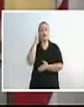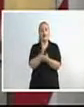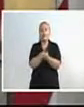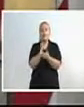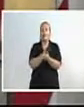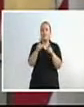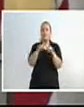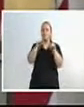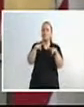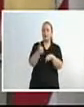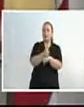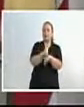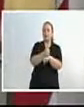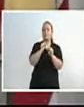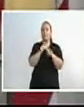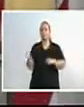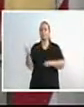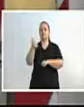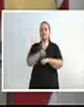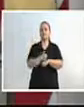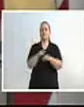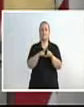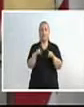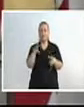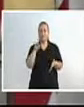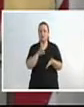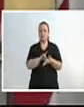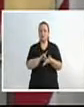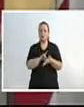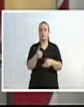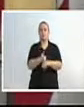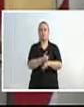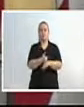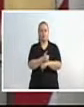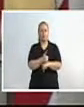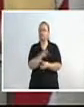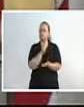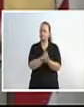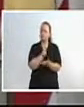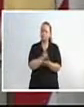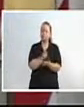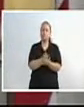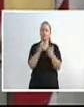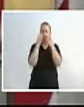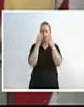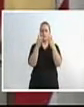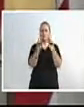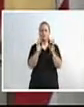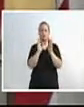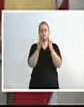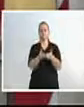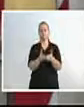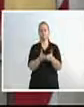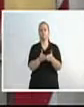na virada do ano podem ser substituídos, mas com certeza aqueles profissionais de carreira que lá estão, devem dar uma atenção específica